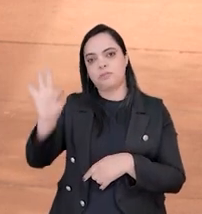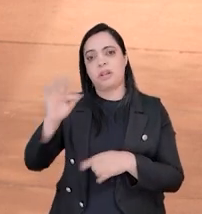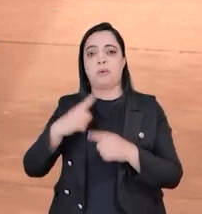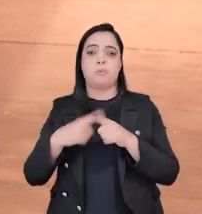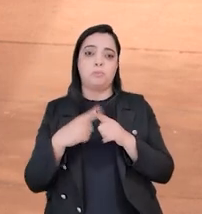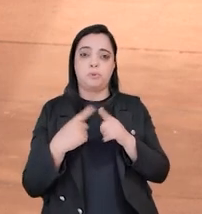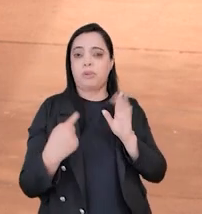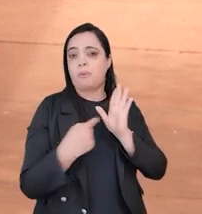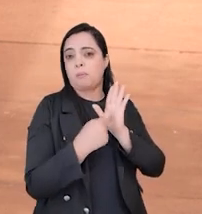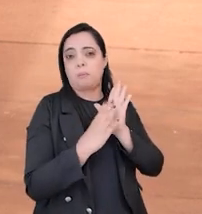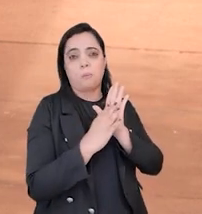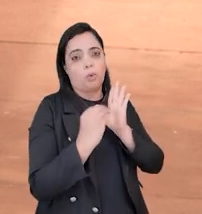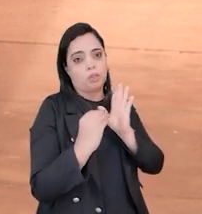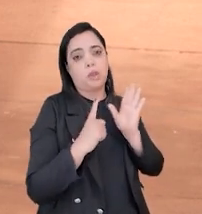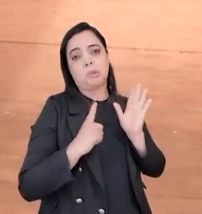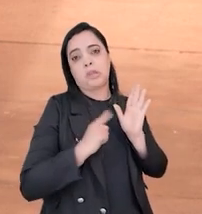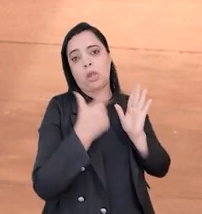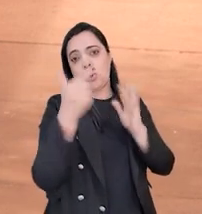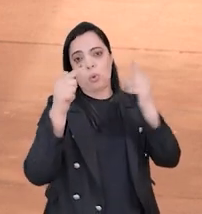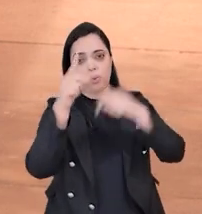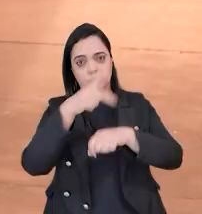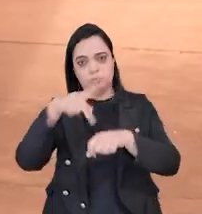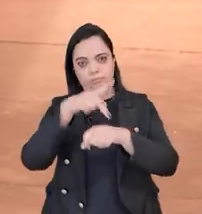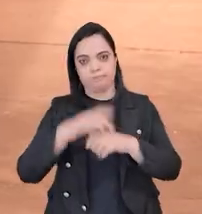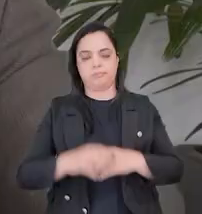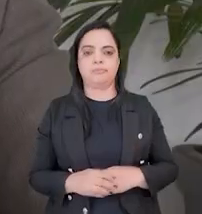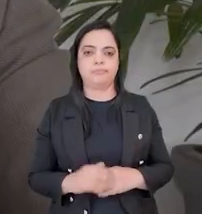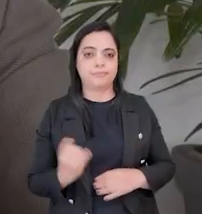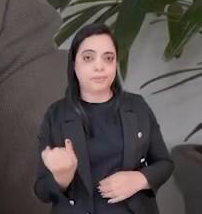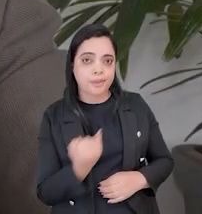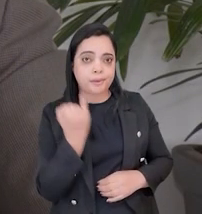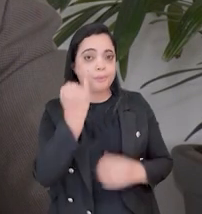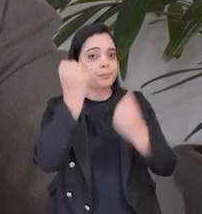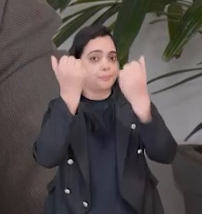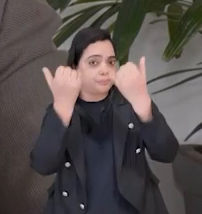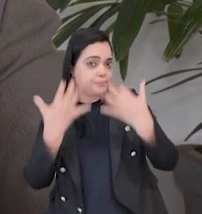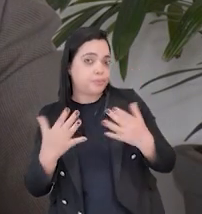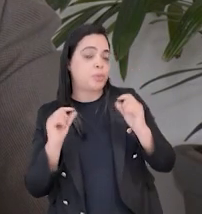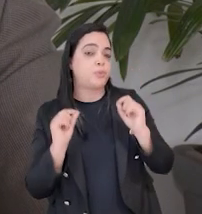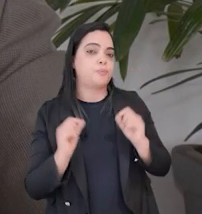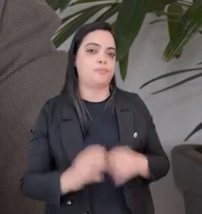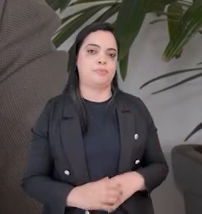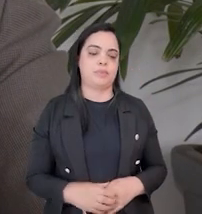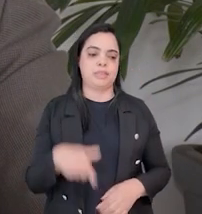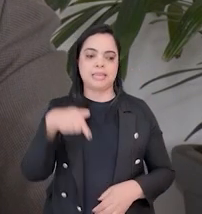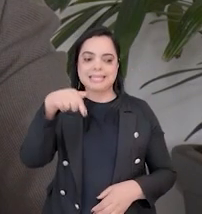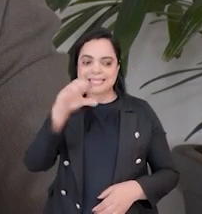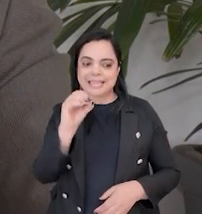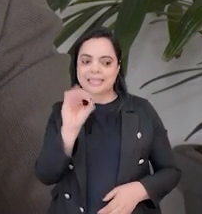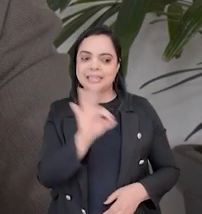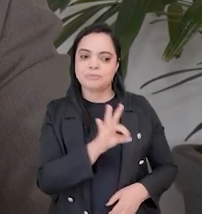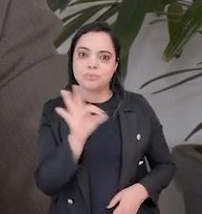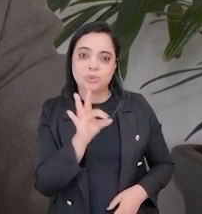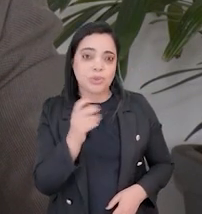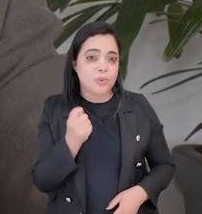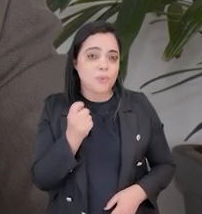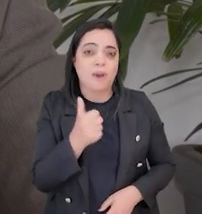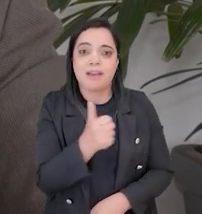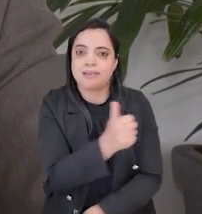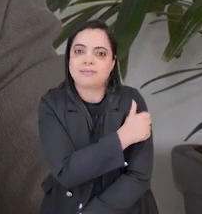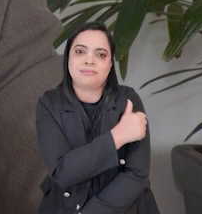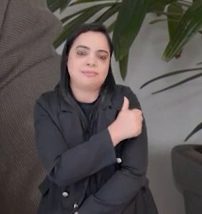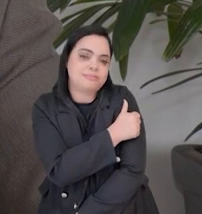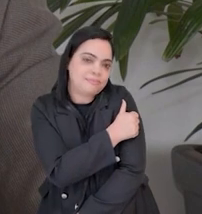argumento de que este modelo também é feito em outros países é importante lembrar que quase 70%